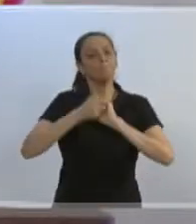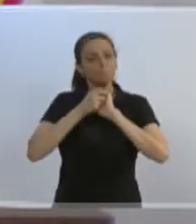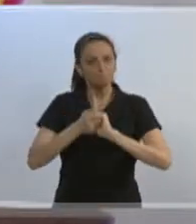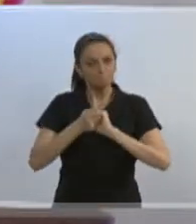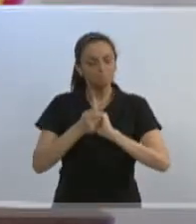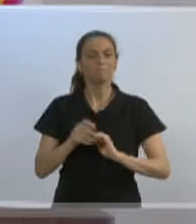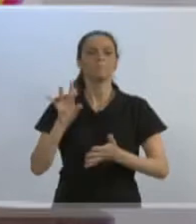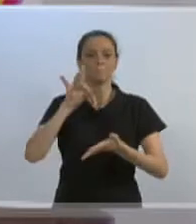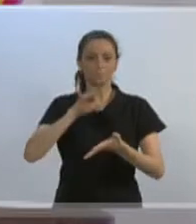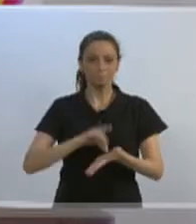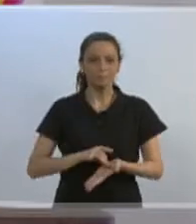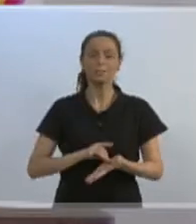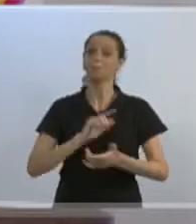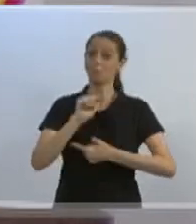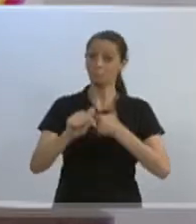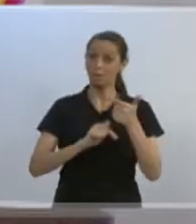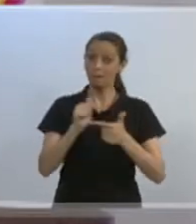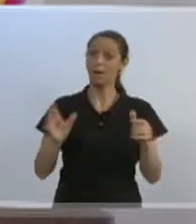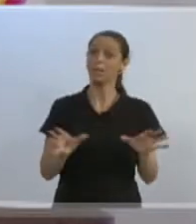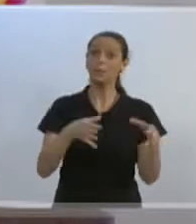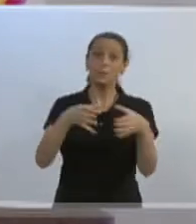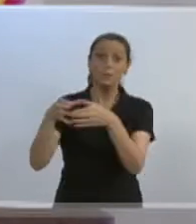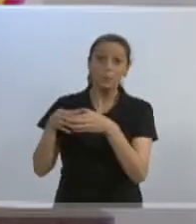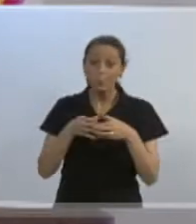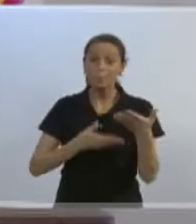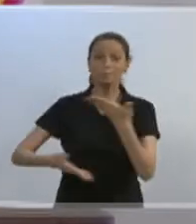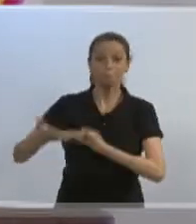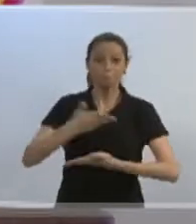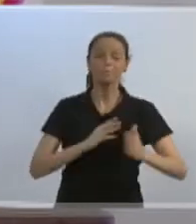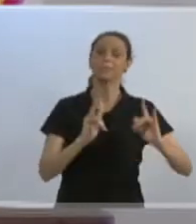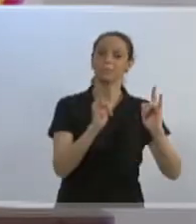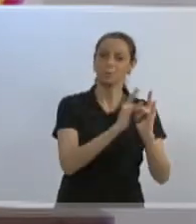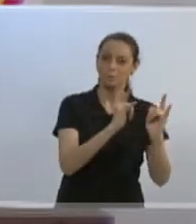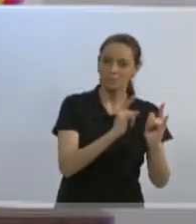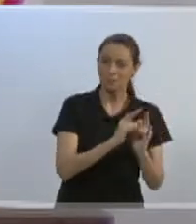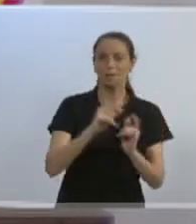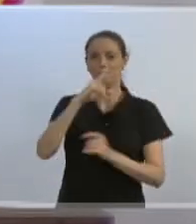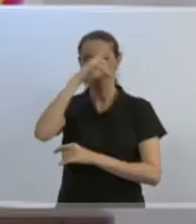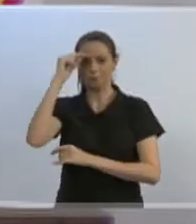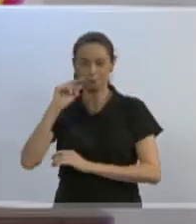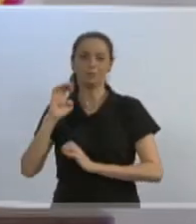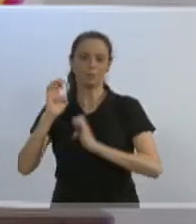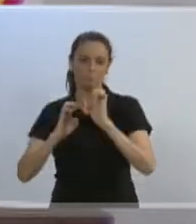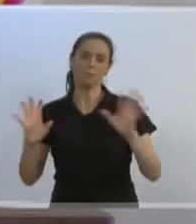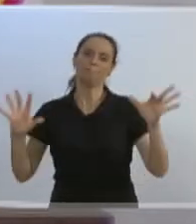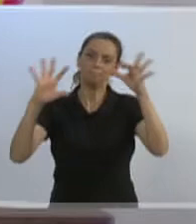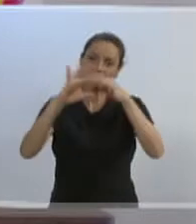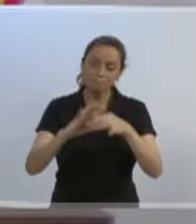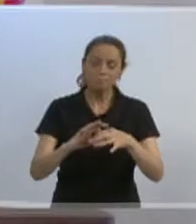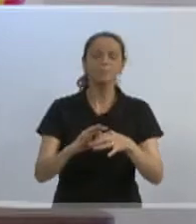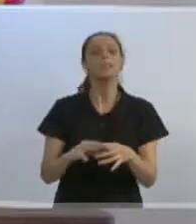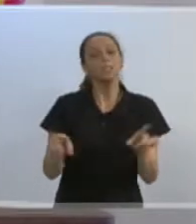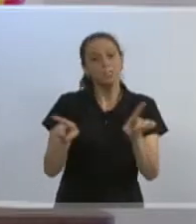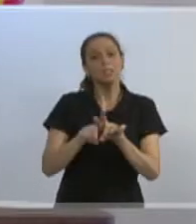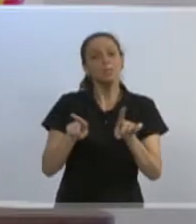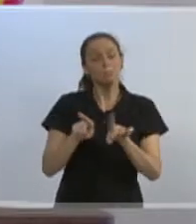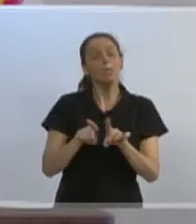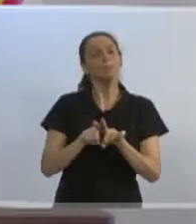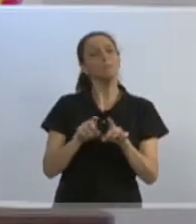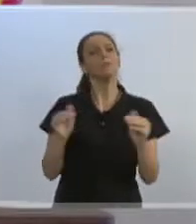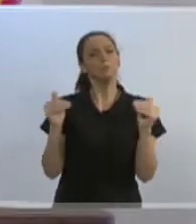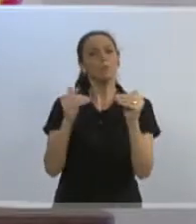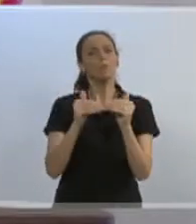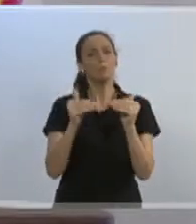parabenização por um trabalho coletivo realizado entre instituições e faço aqui o coro para que a gente possa